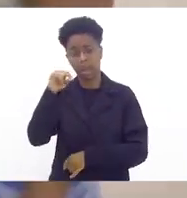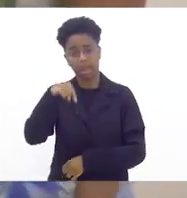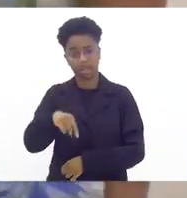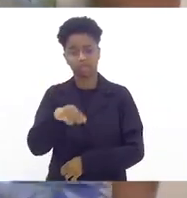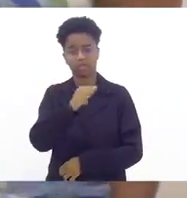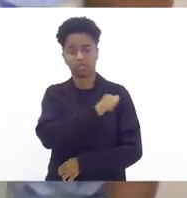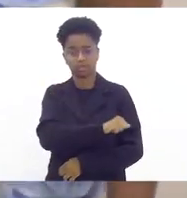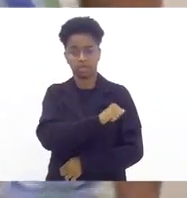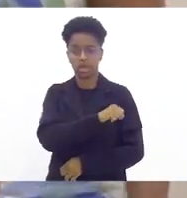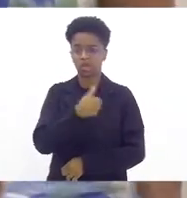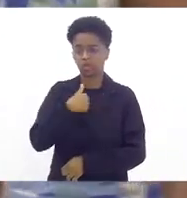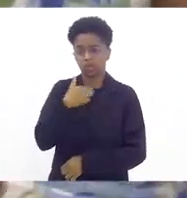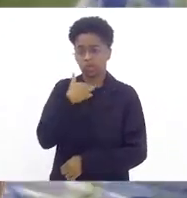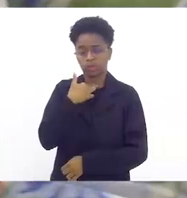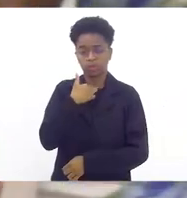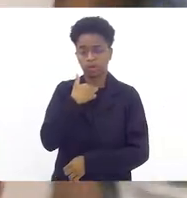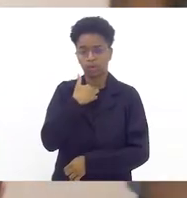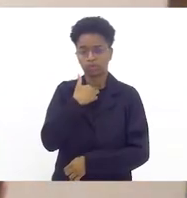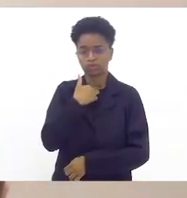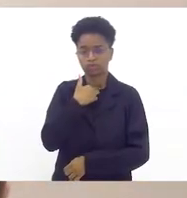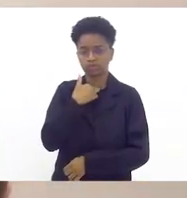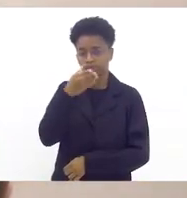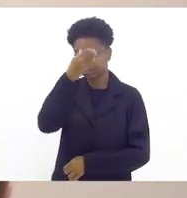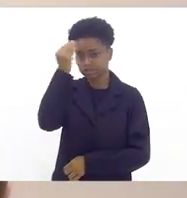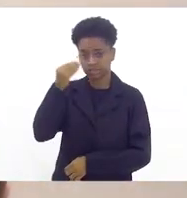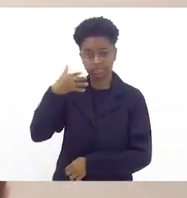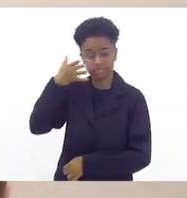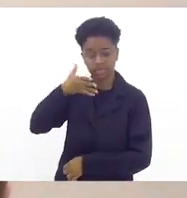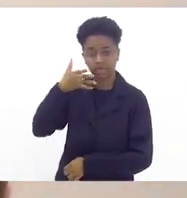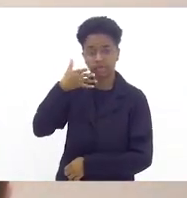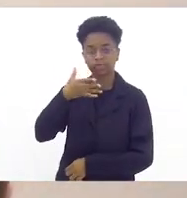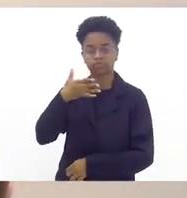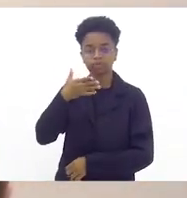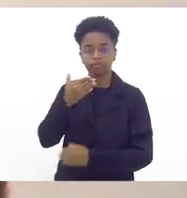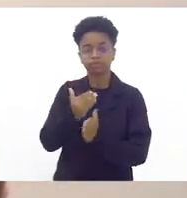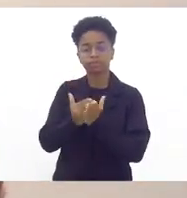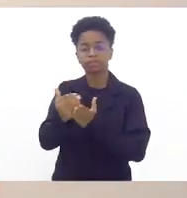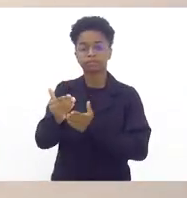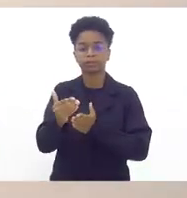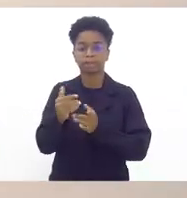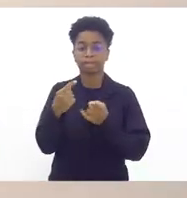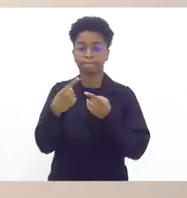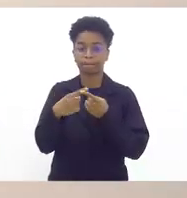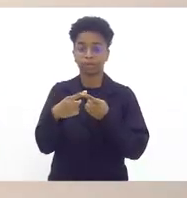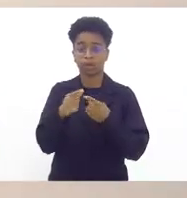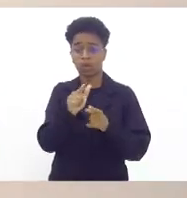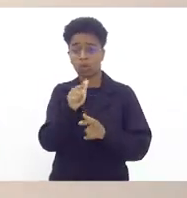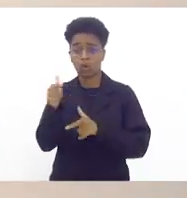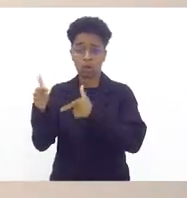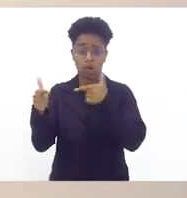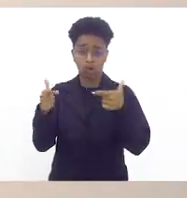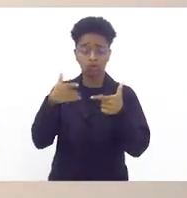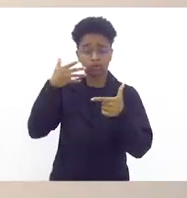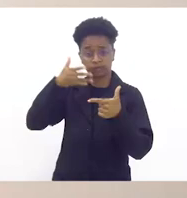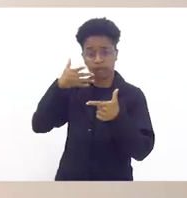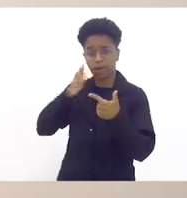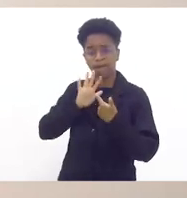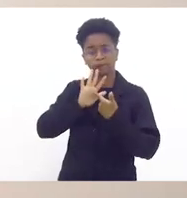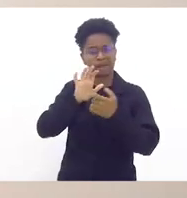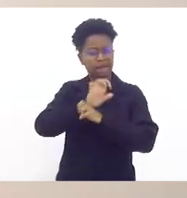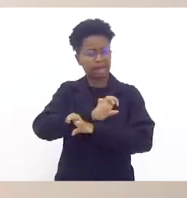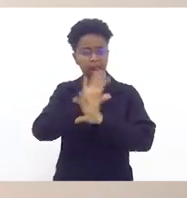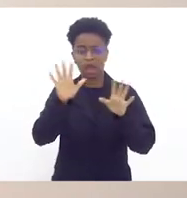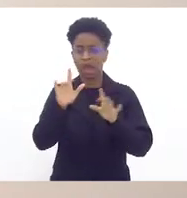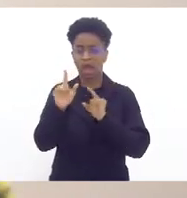Não poderia deixar de começar a minha fala de outro modo, porque todas as falas que me antecederam deixaram muito evidente